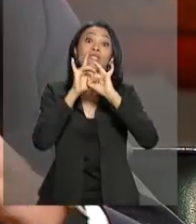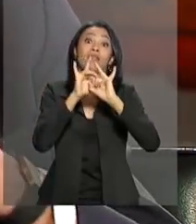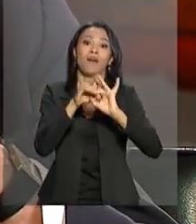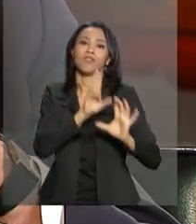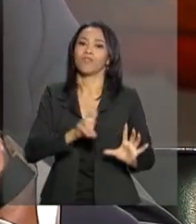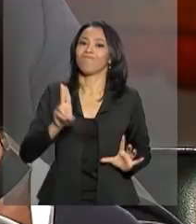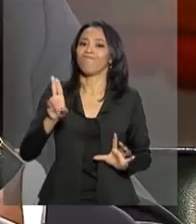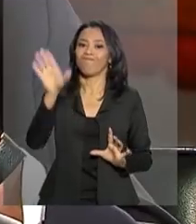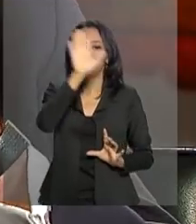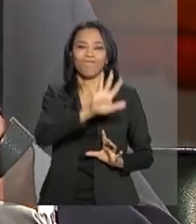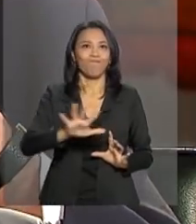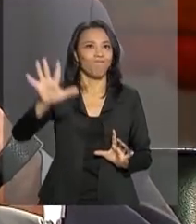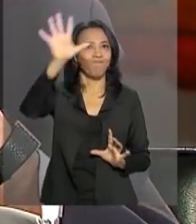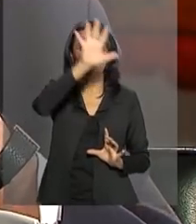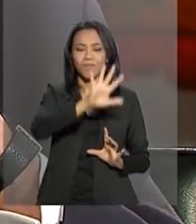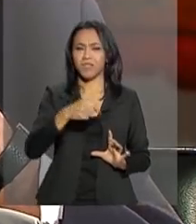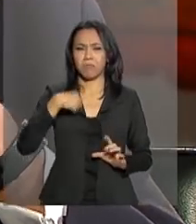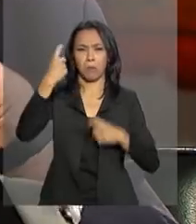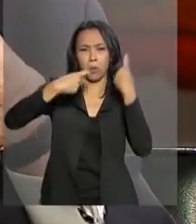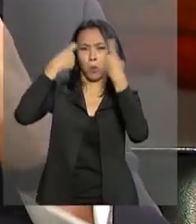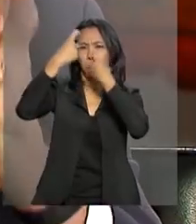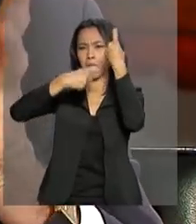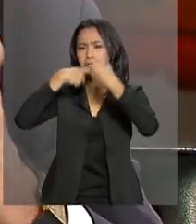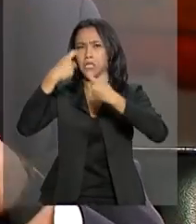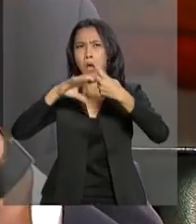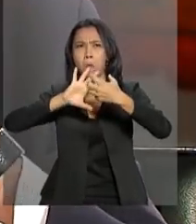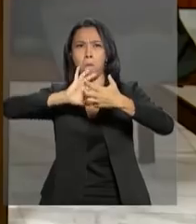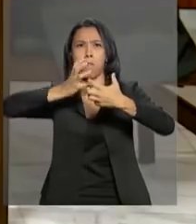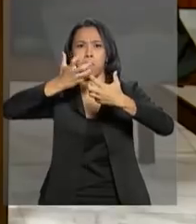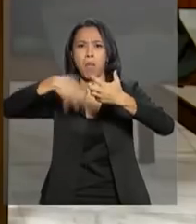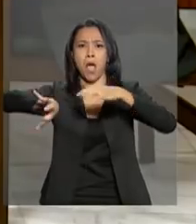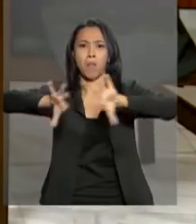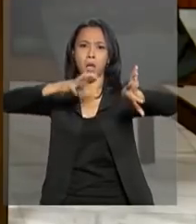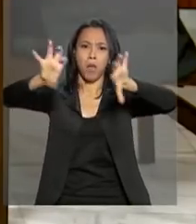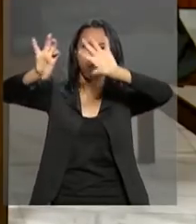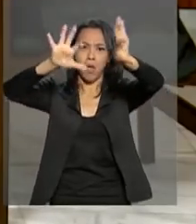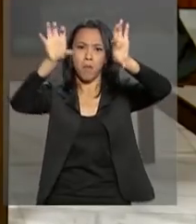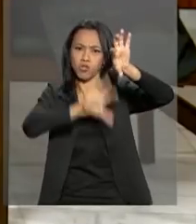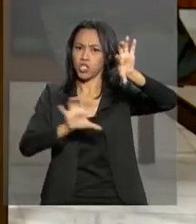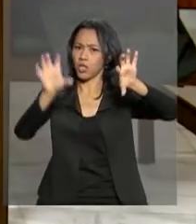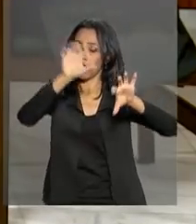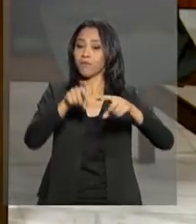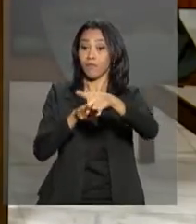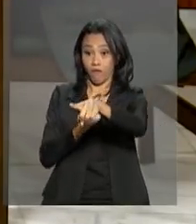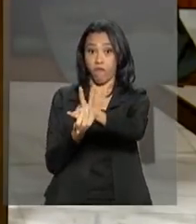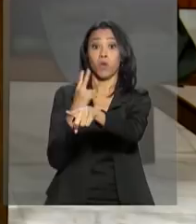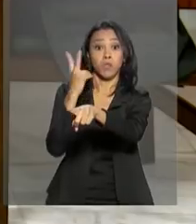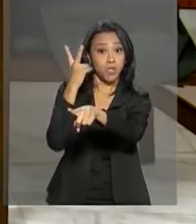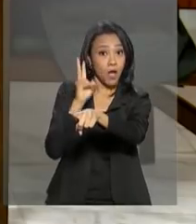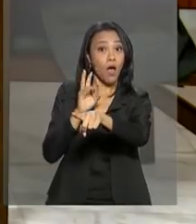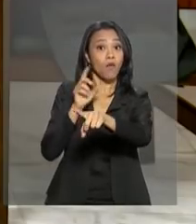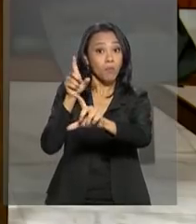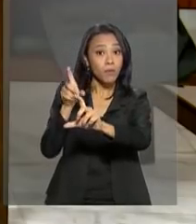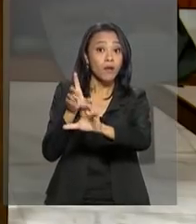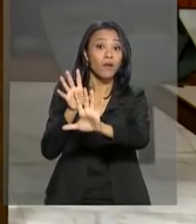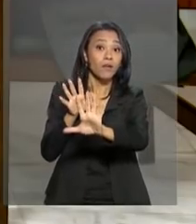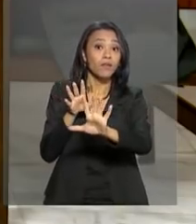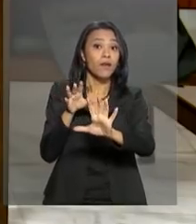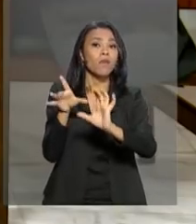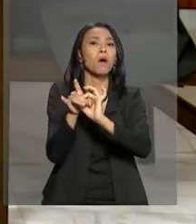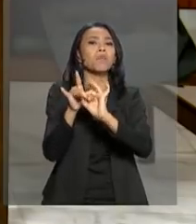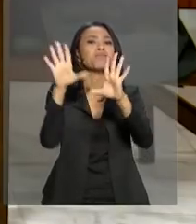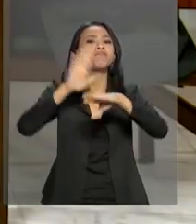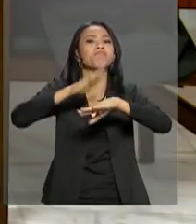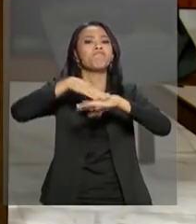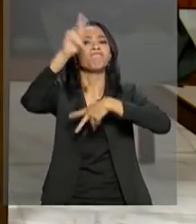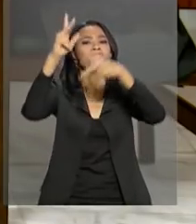ter nenhuma preocupação quanto à eventual desagregação. Valorizar uma independência, mas mantendo sempre